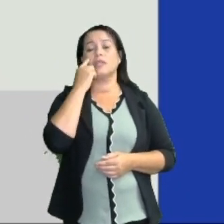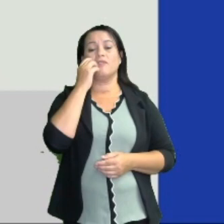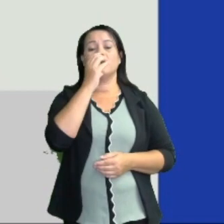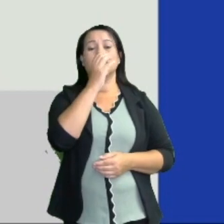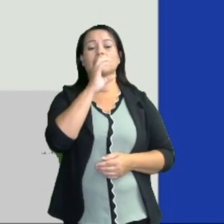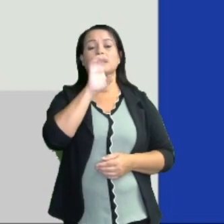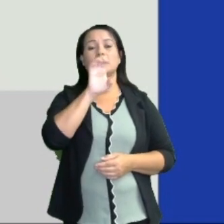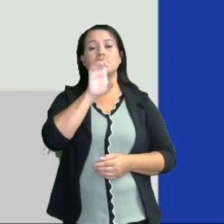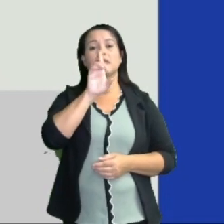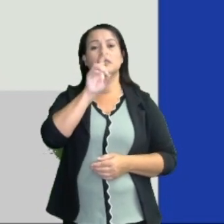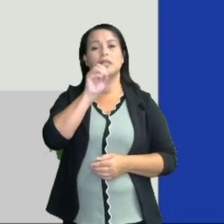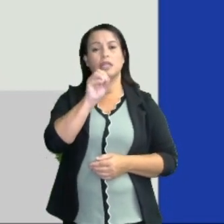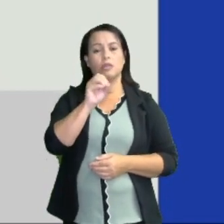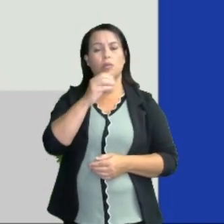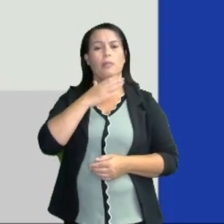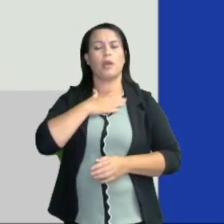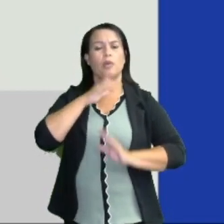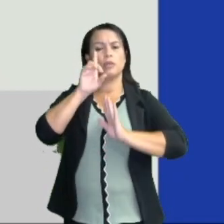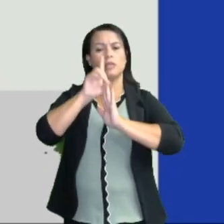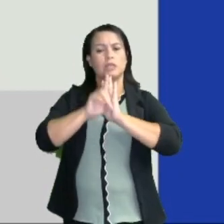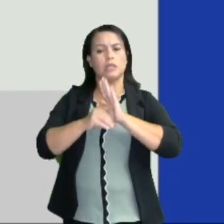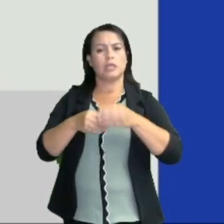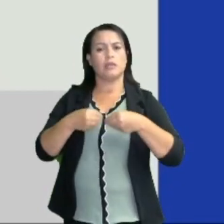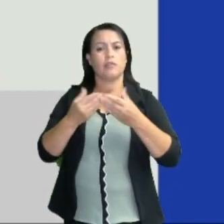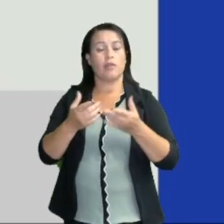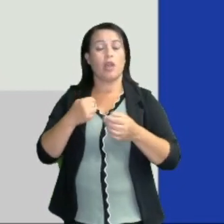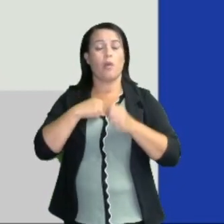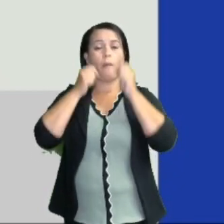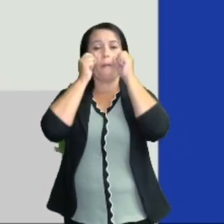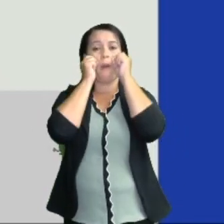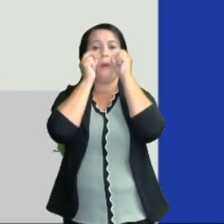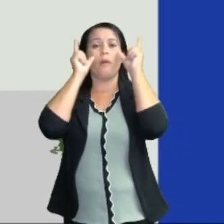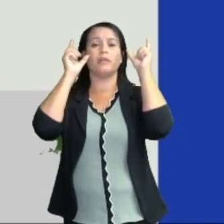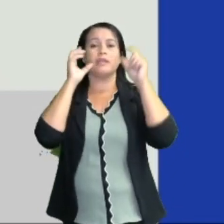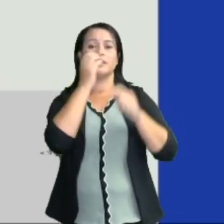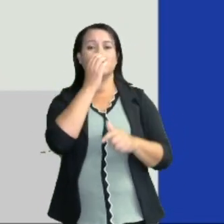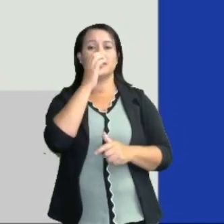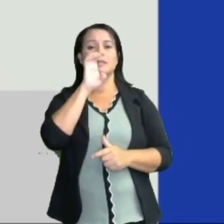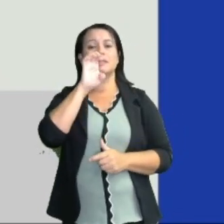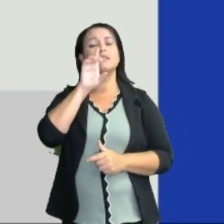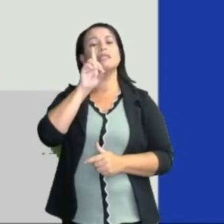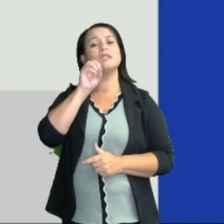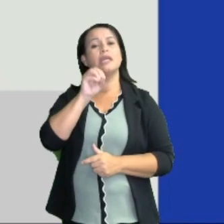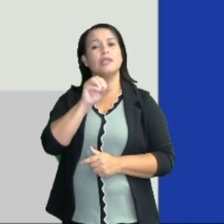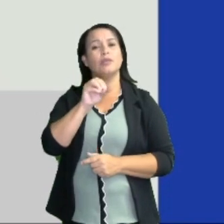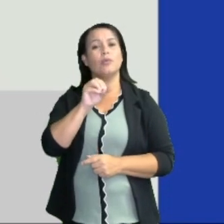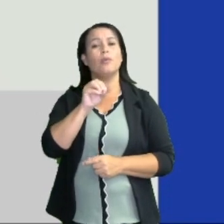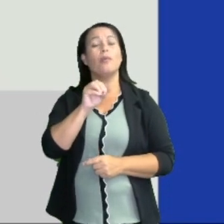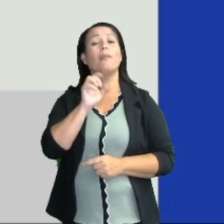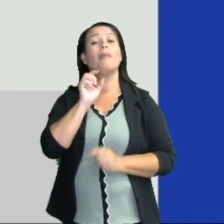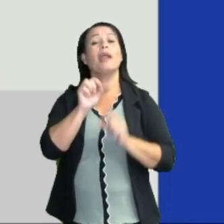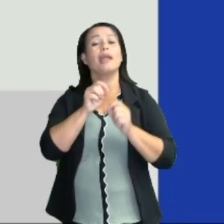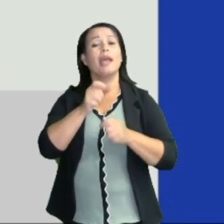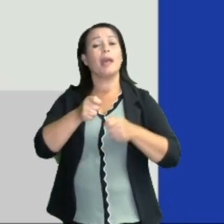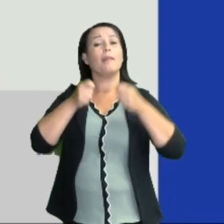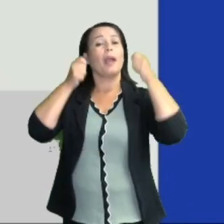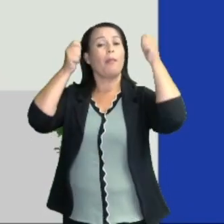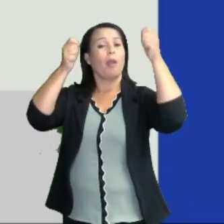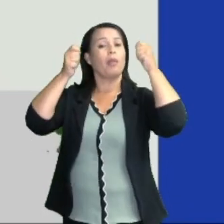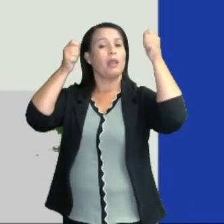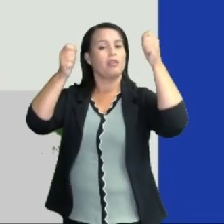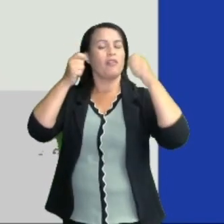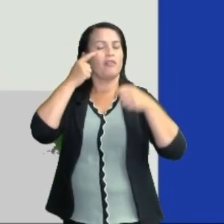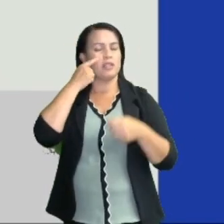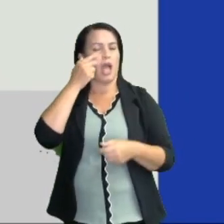cedo o meu direito a seu favor. Acordei cedo para protestar. Eu tenho aqui, ó, mesma grafia,